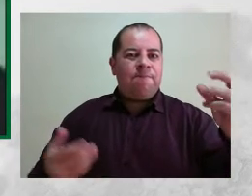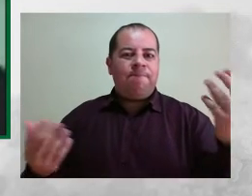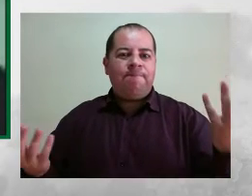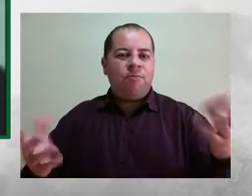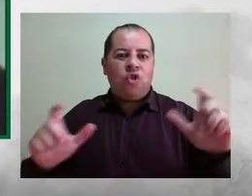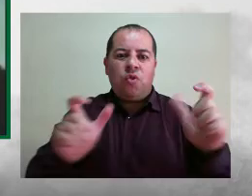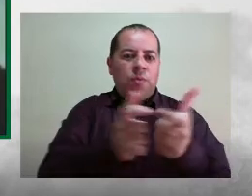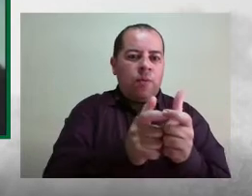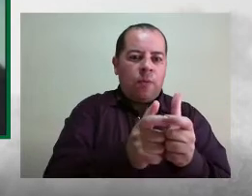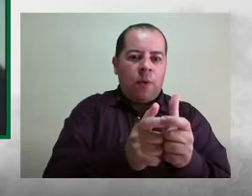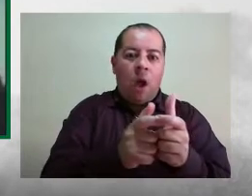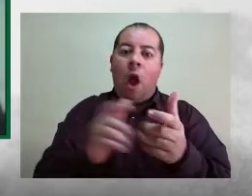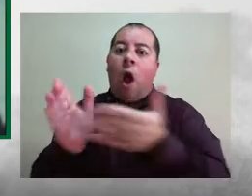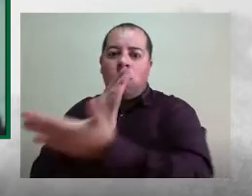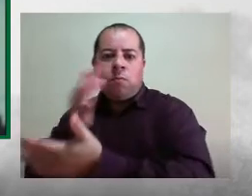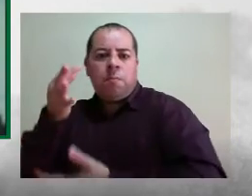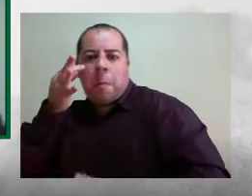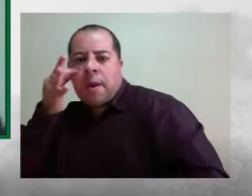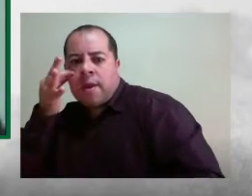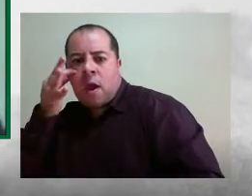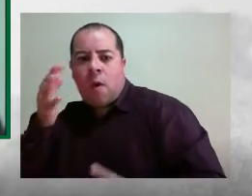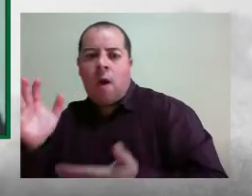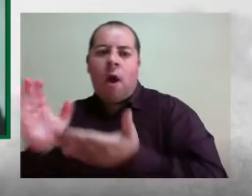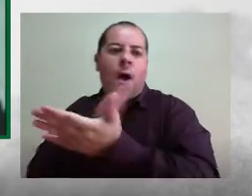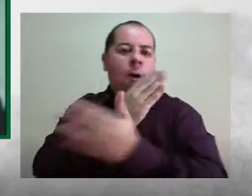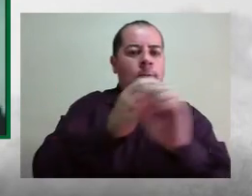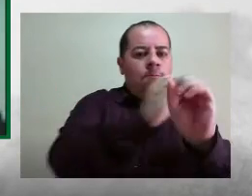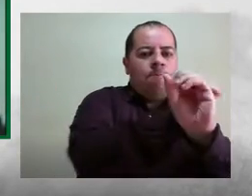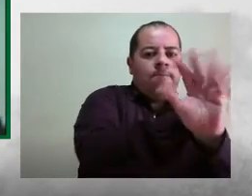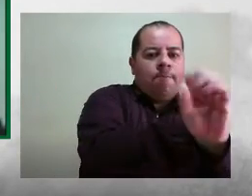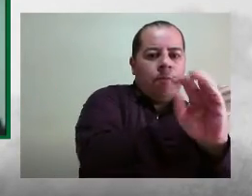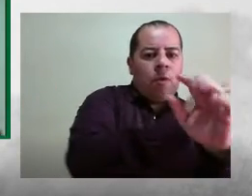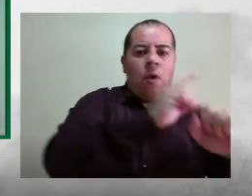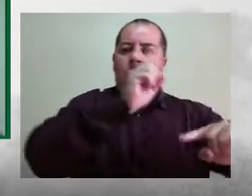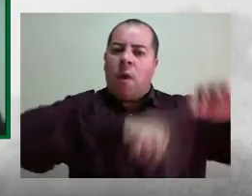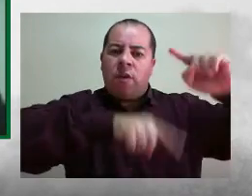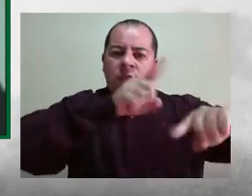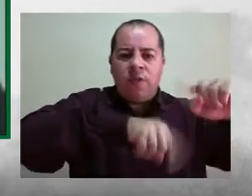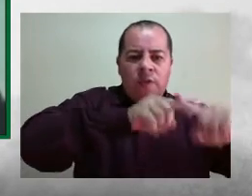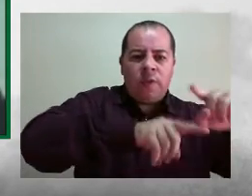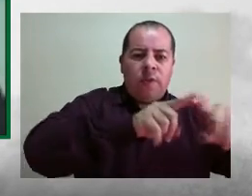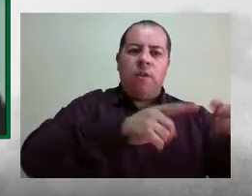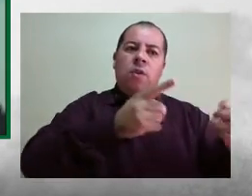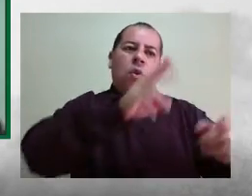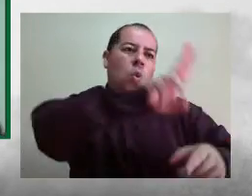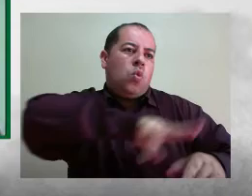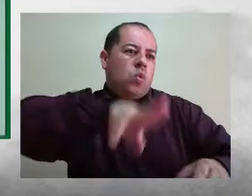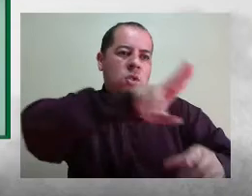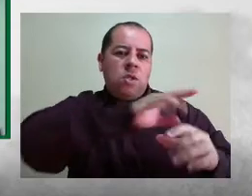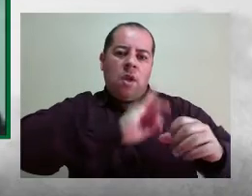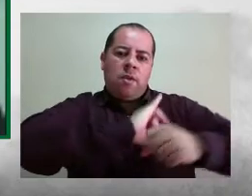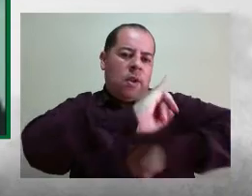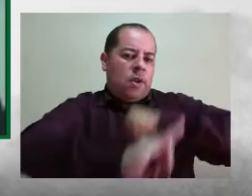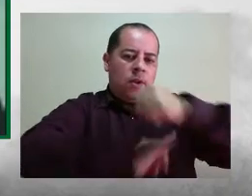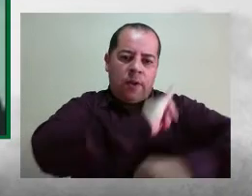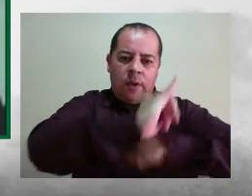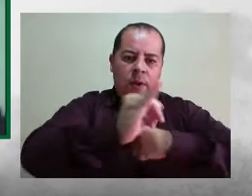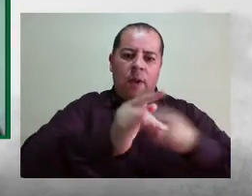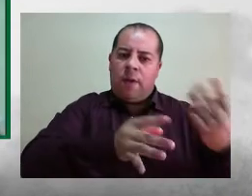está na aula presencial, a outra vai estar assistindo a aula online ou fazendo alguma atividade